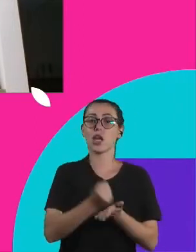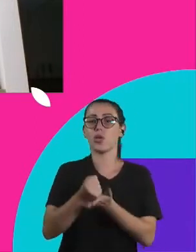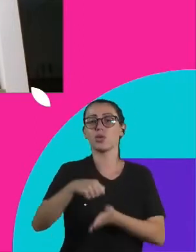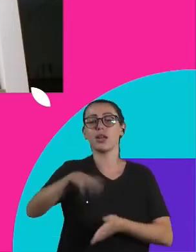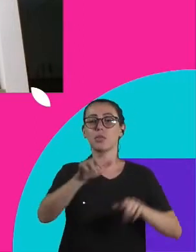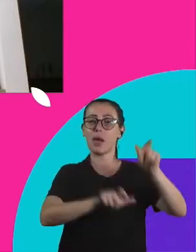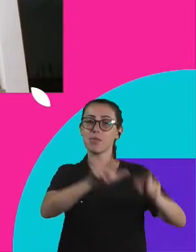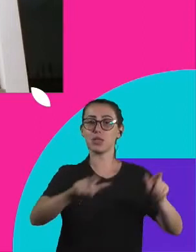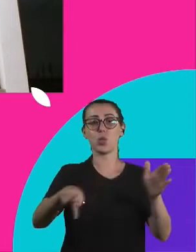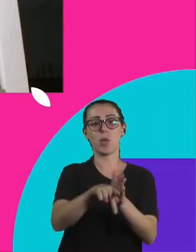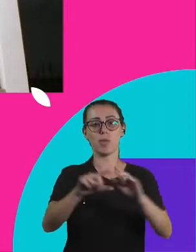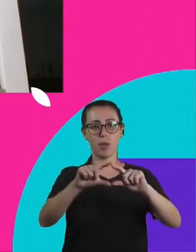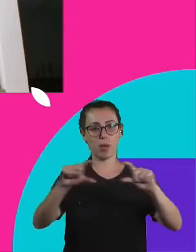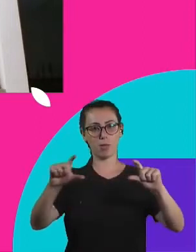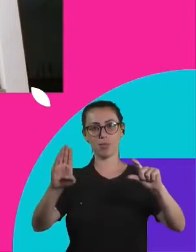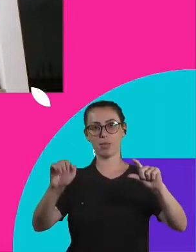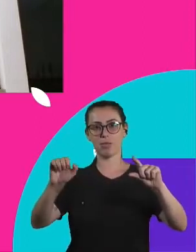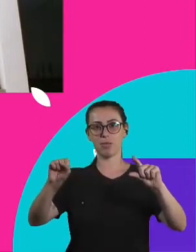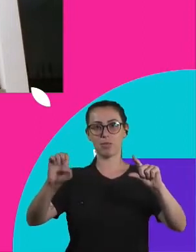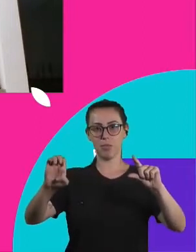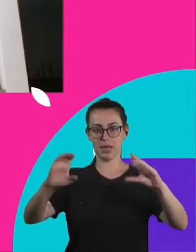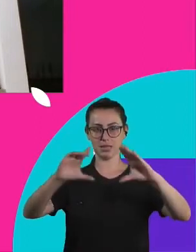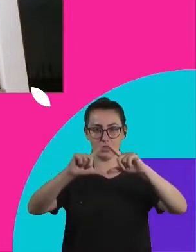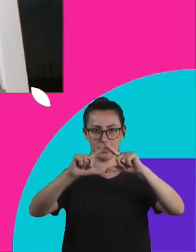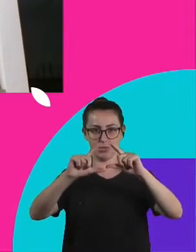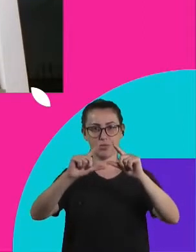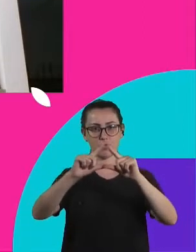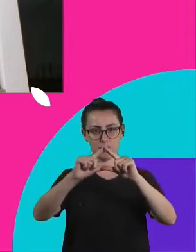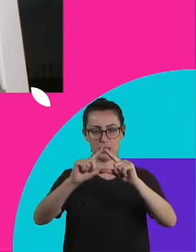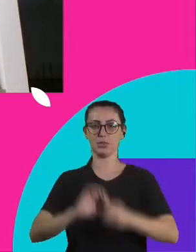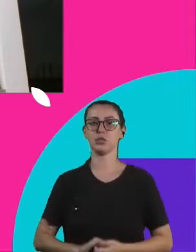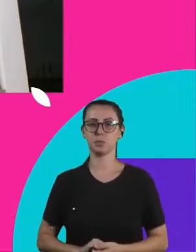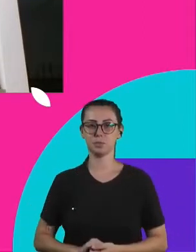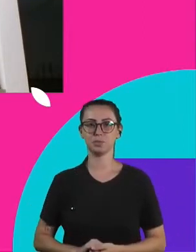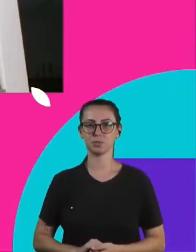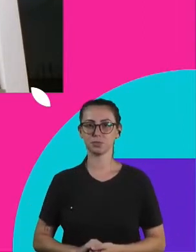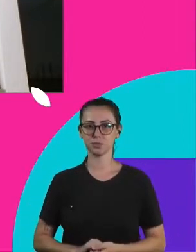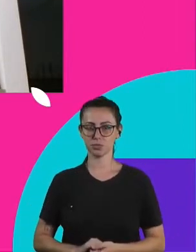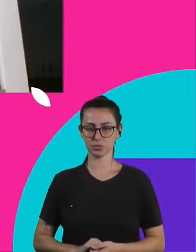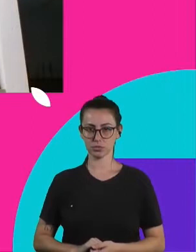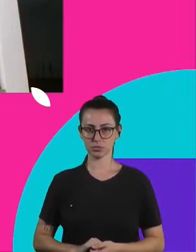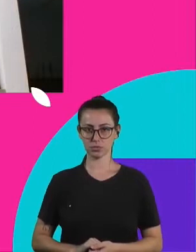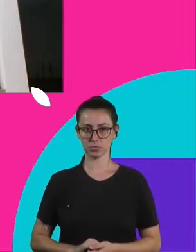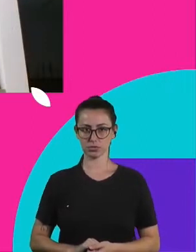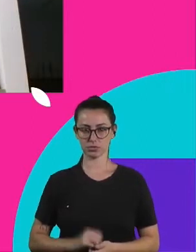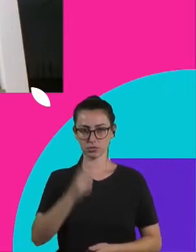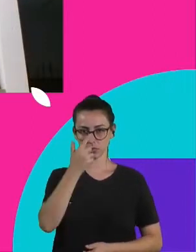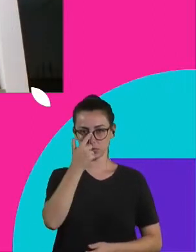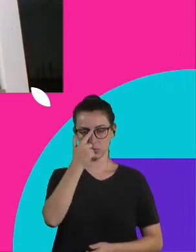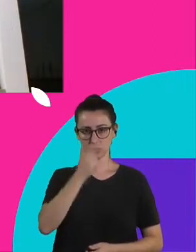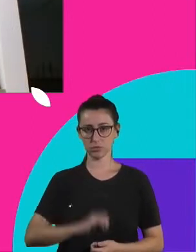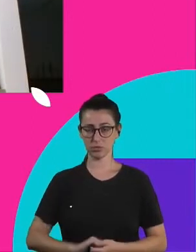nessa base. Quando a gente pensa nessa lógica como um todo, em desenvolvendo essas pessoas como um todo, a gente dá sustentabilidade a esses negócios